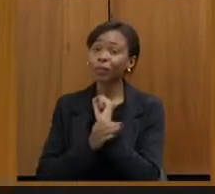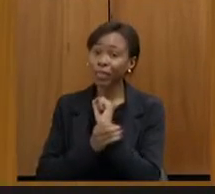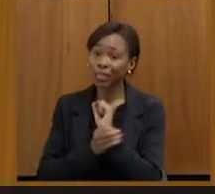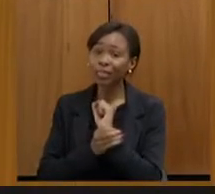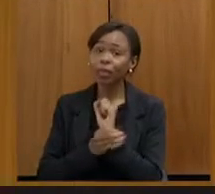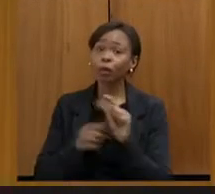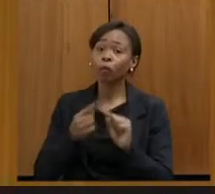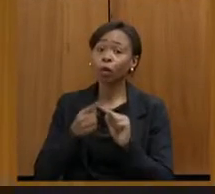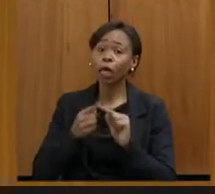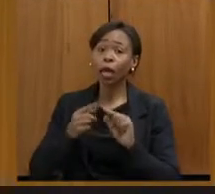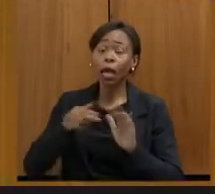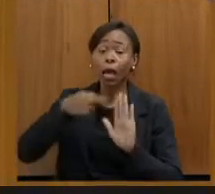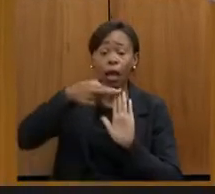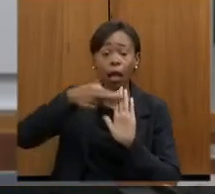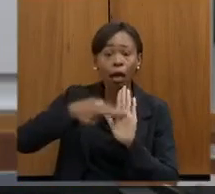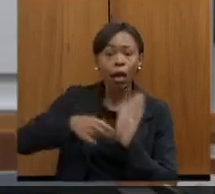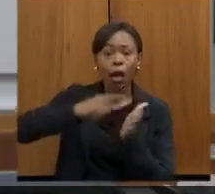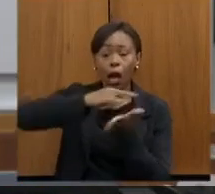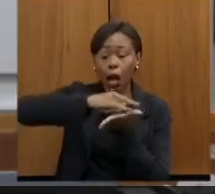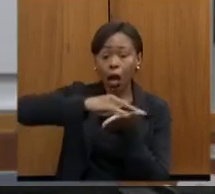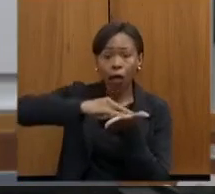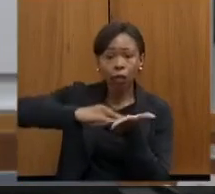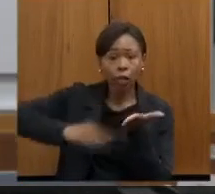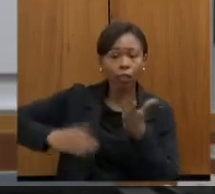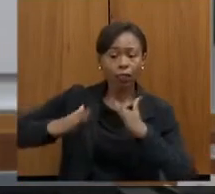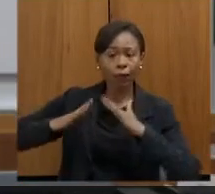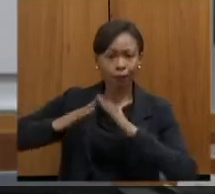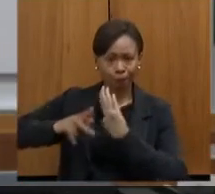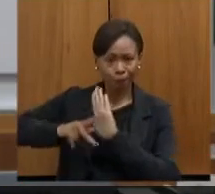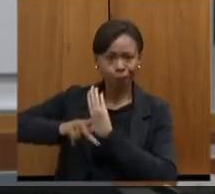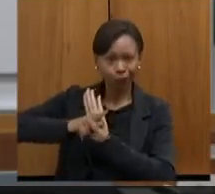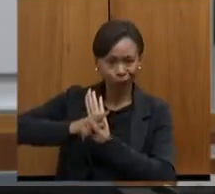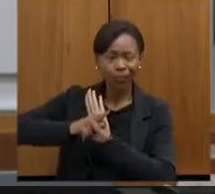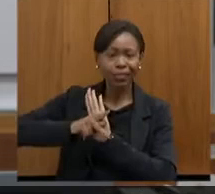e da propriedade traz para aquele beneficiário,